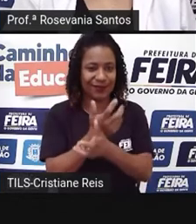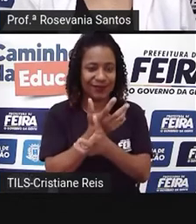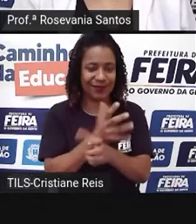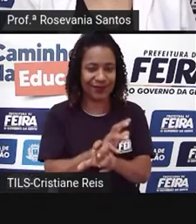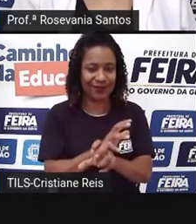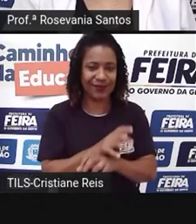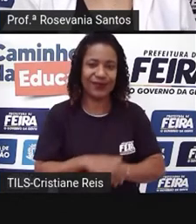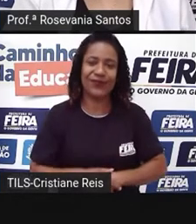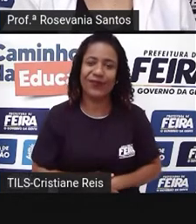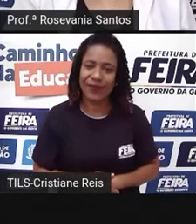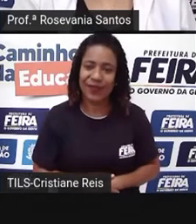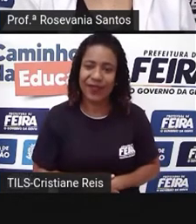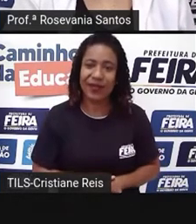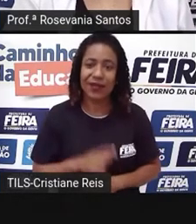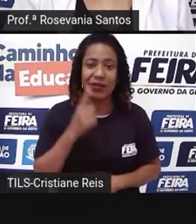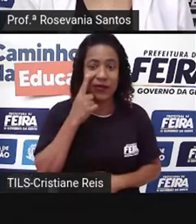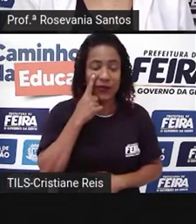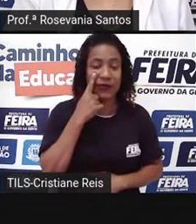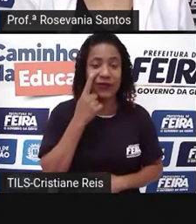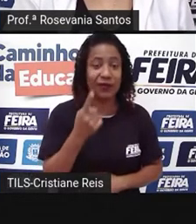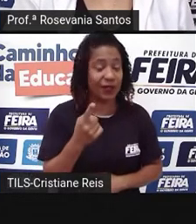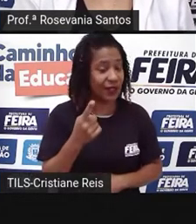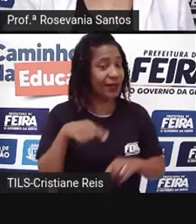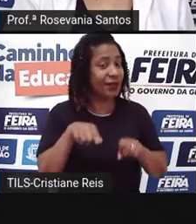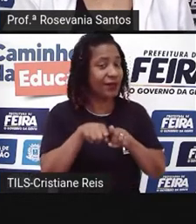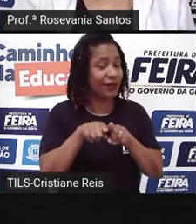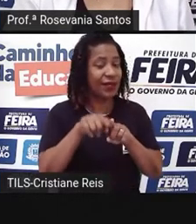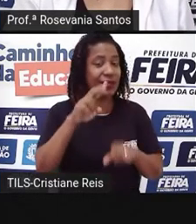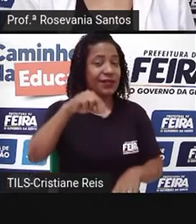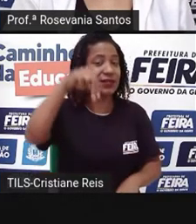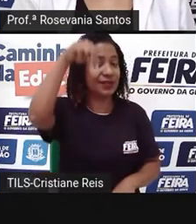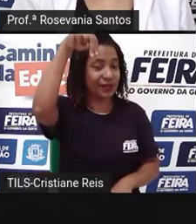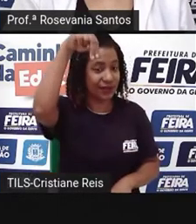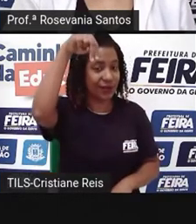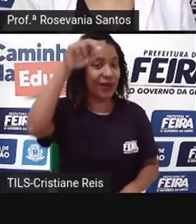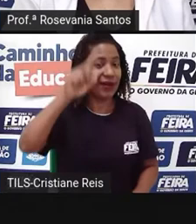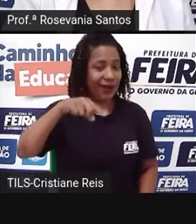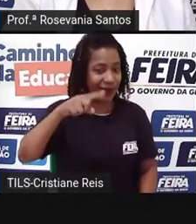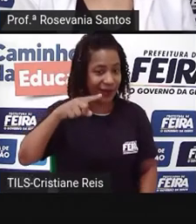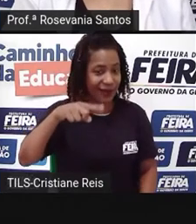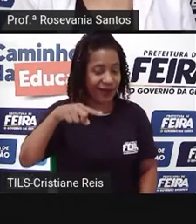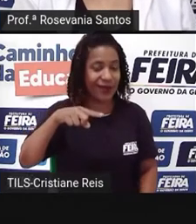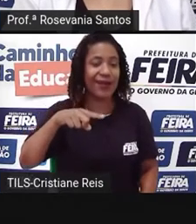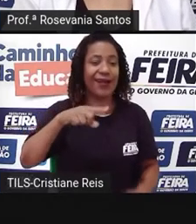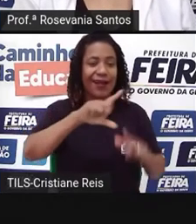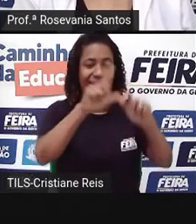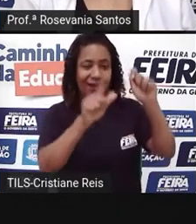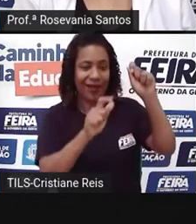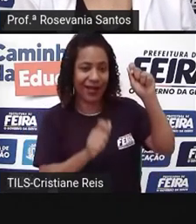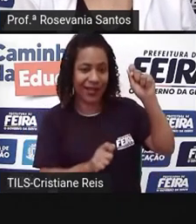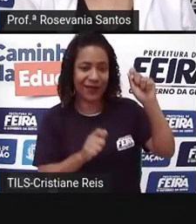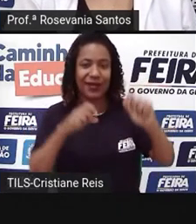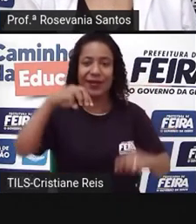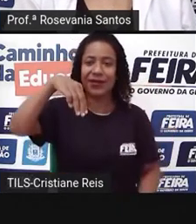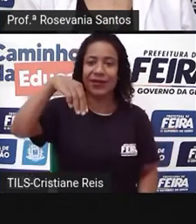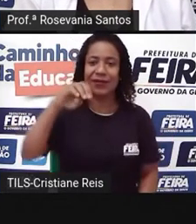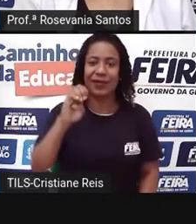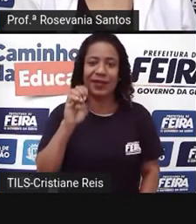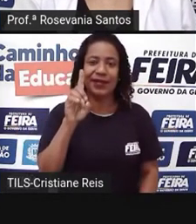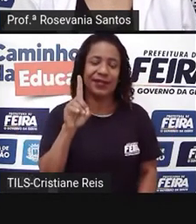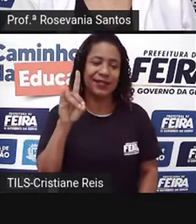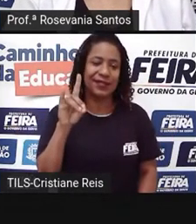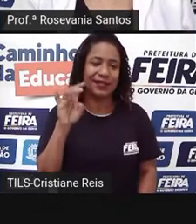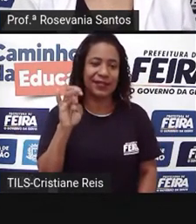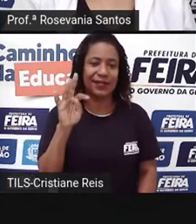África Mediterrânea também, né? A gente considera aqui a África Mediterrânea porque vocês lembram que aqui tem o Mar Mediterrâneo, situado ao norte do deserto